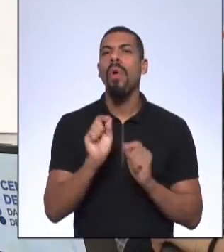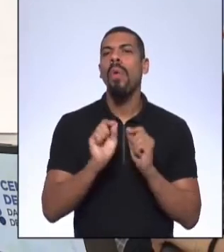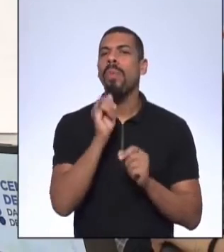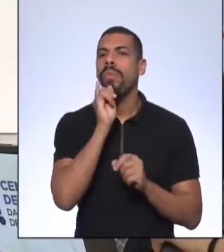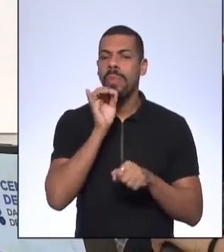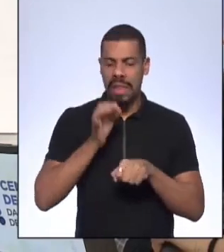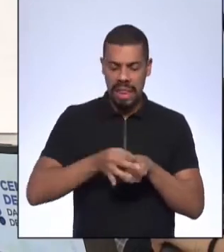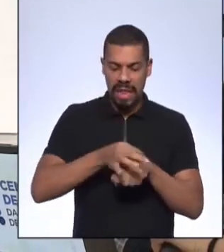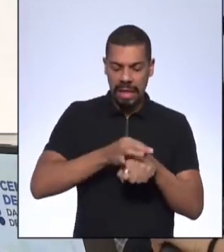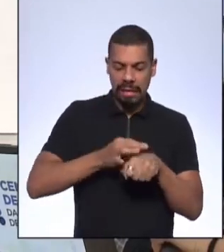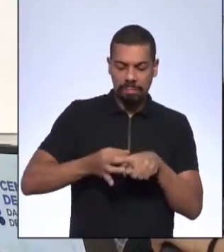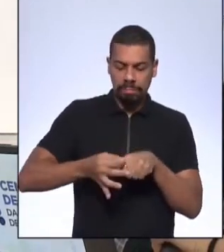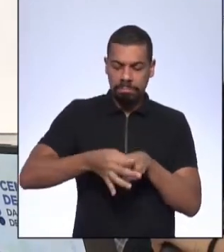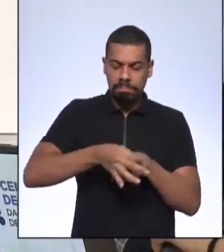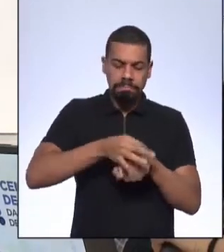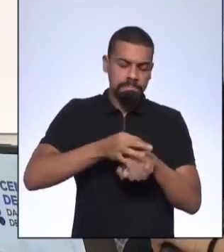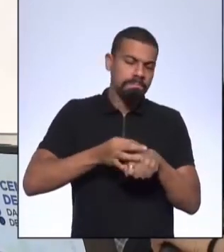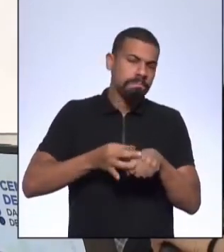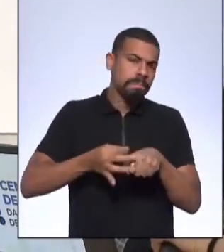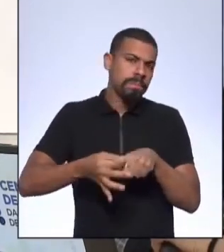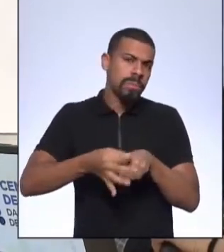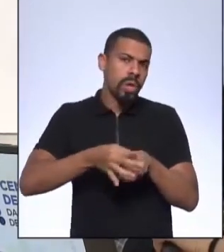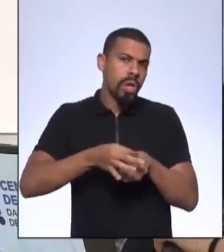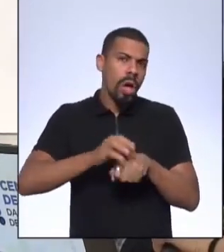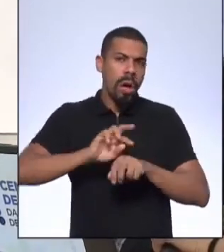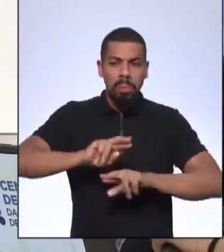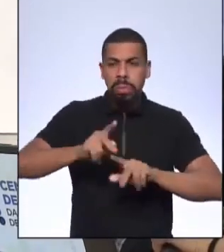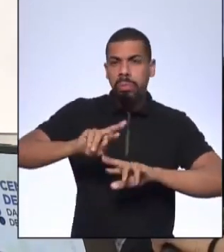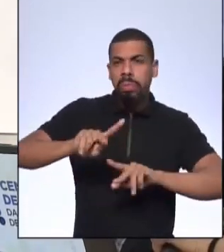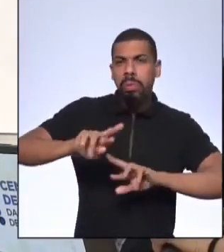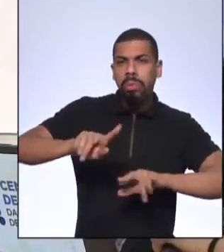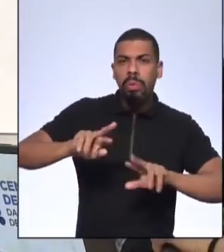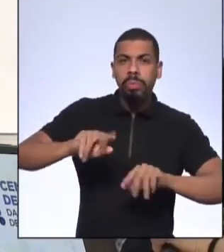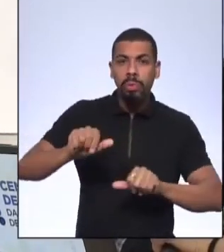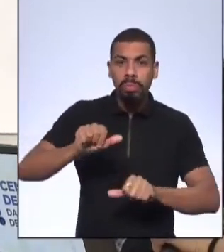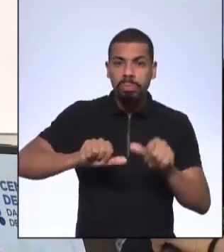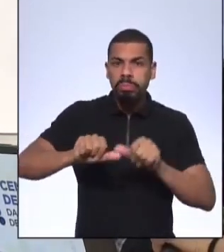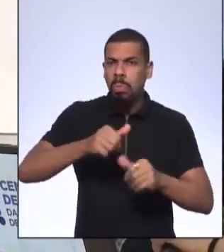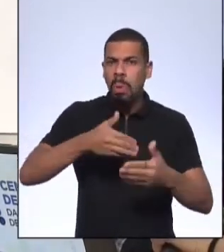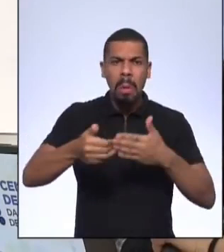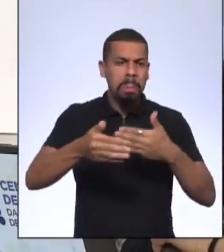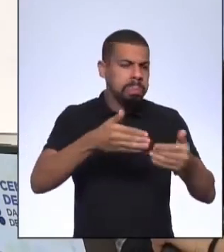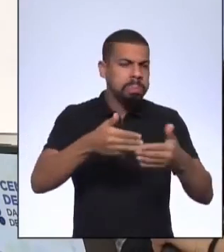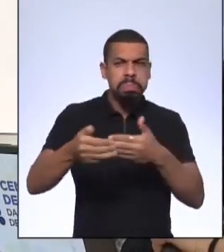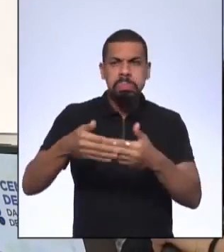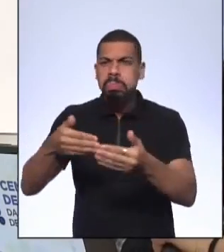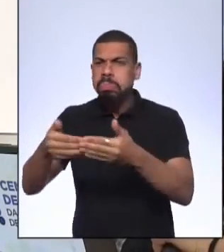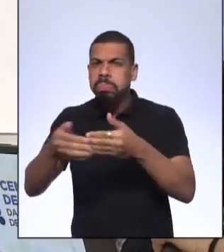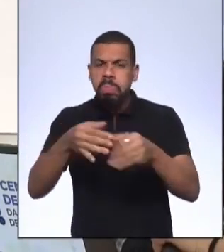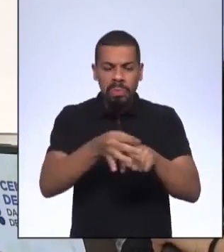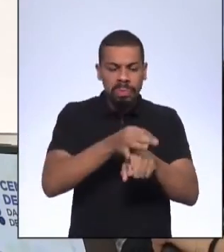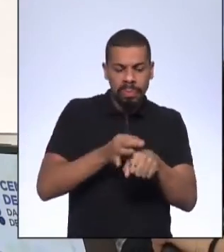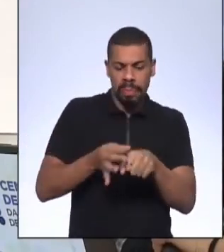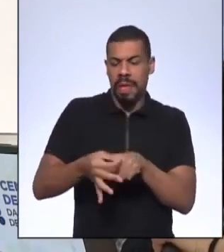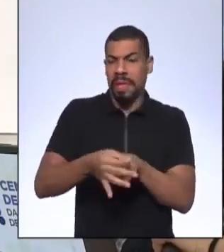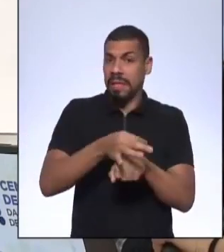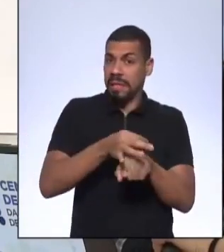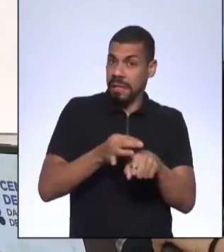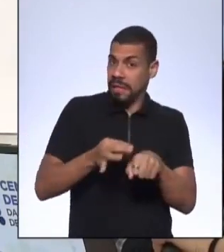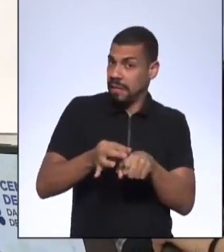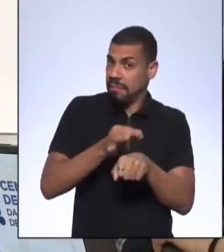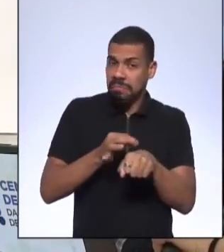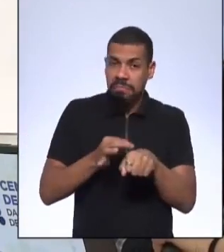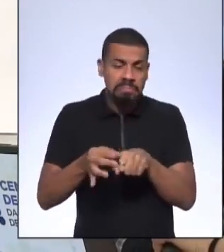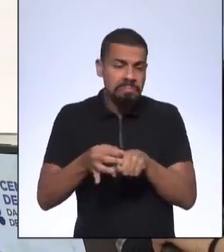são aquelas que são capazes de se transformar em quaisquer tipos celulares. Tá? Elas podem dar origem